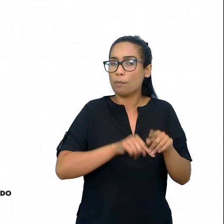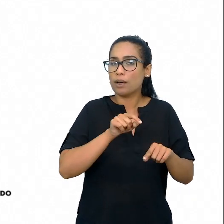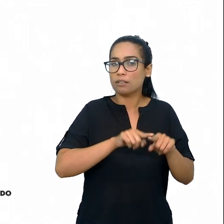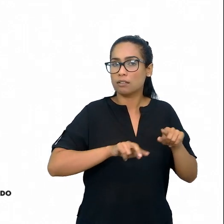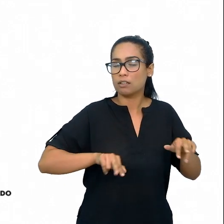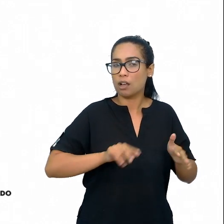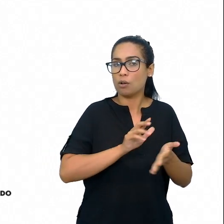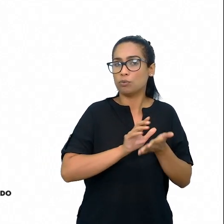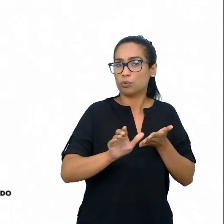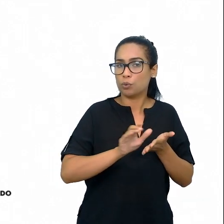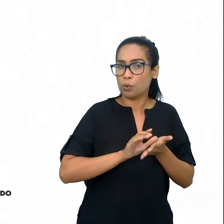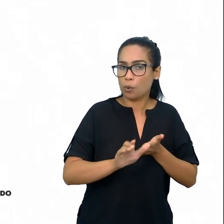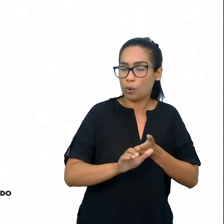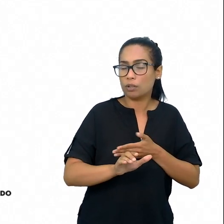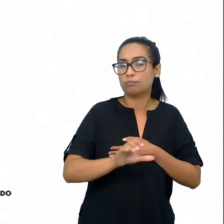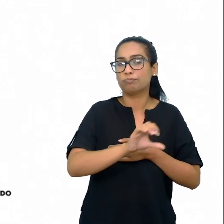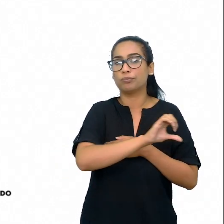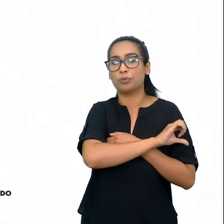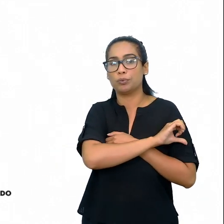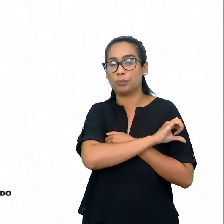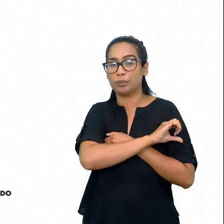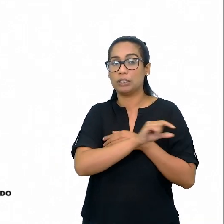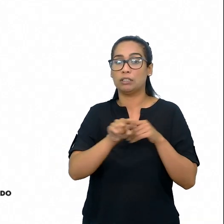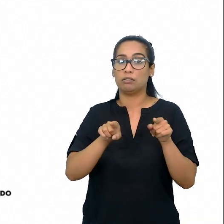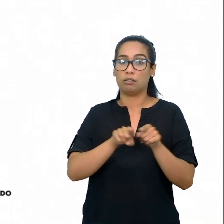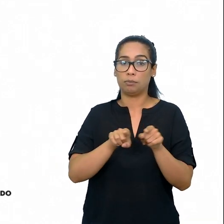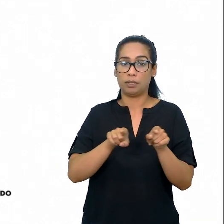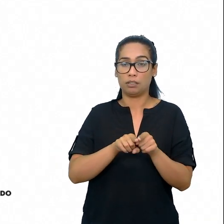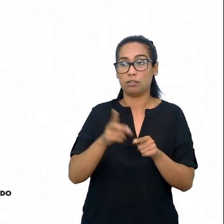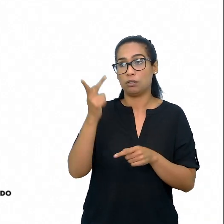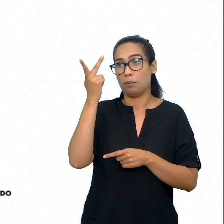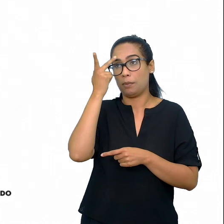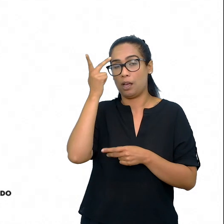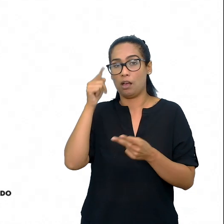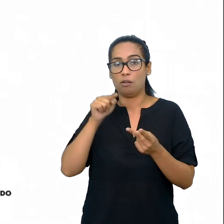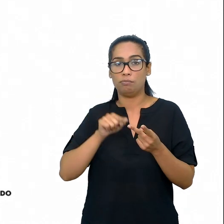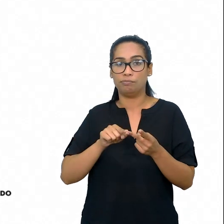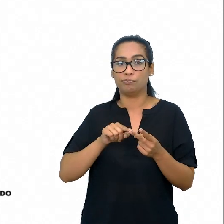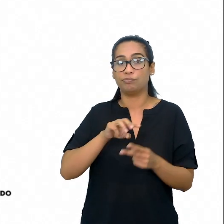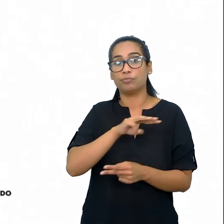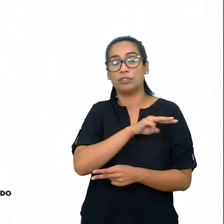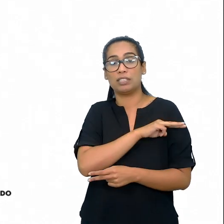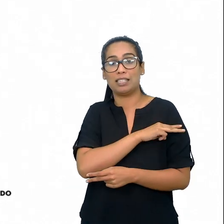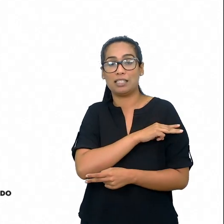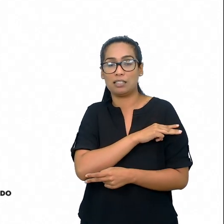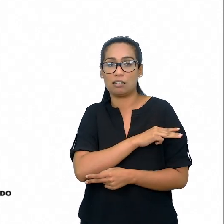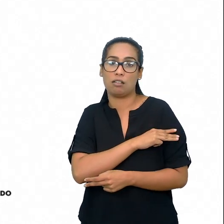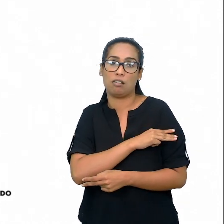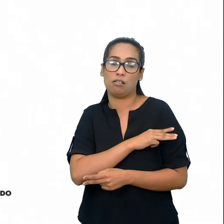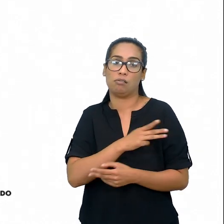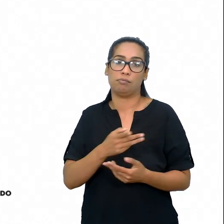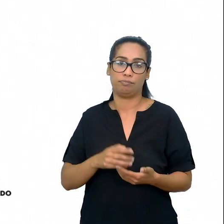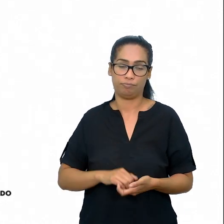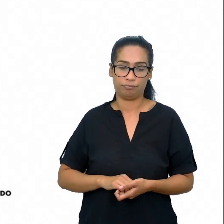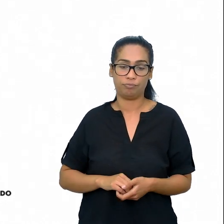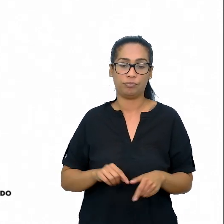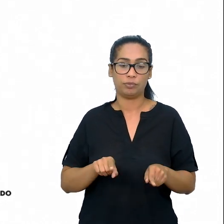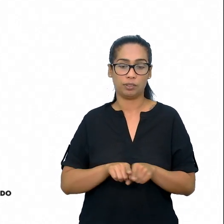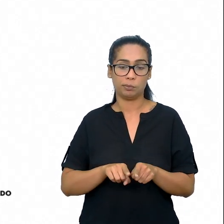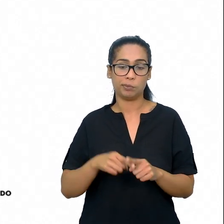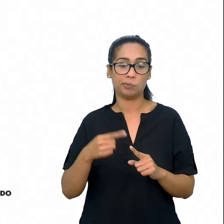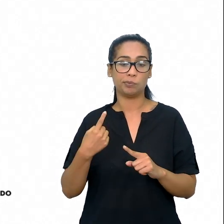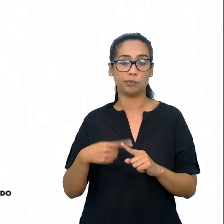para o 9º ano, e do São Paulo Faz Escola para a 3ª série, porque nesse momento a gente não está